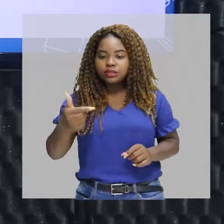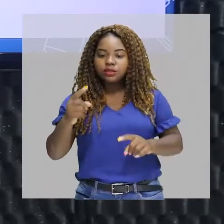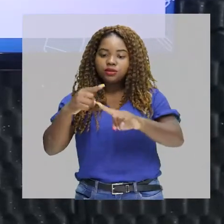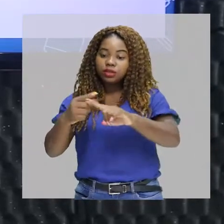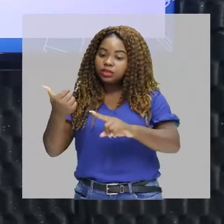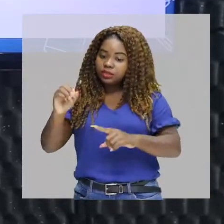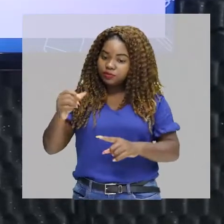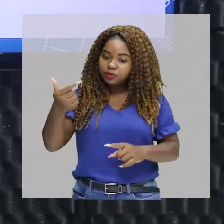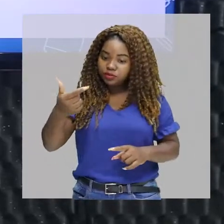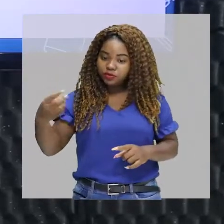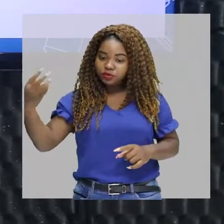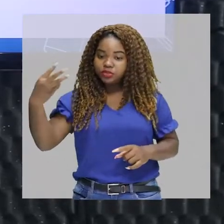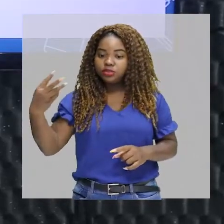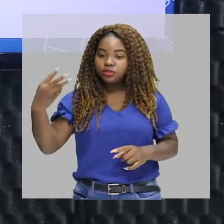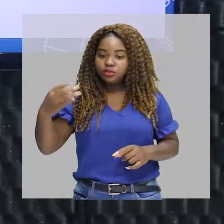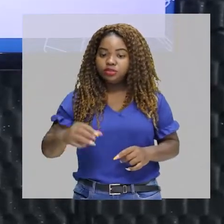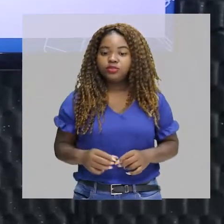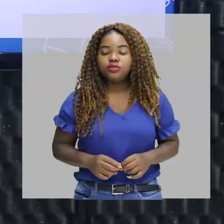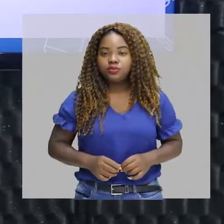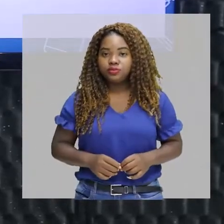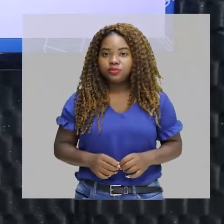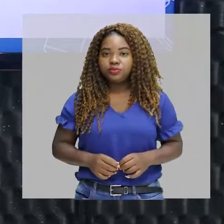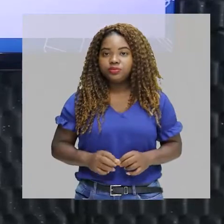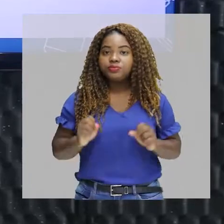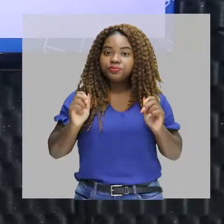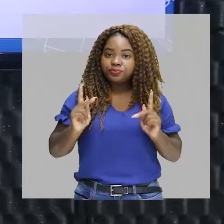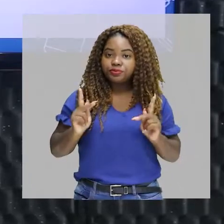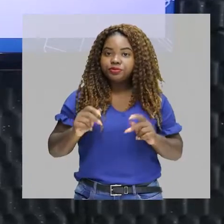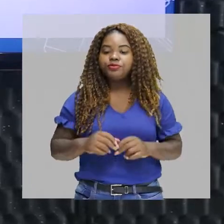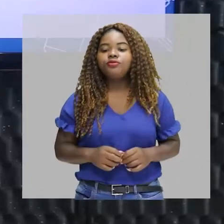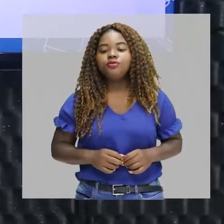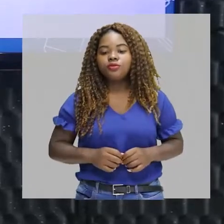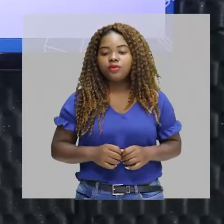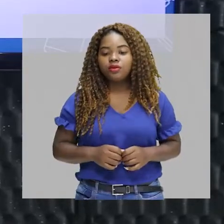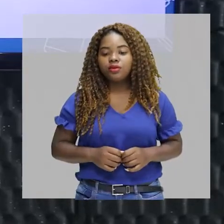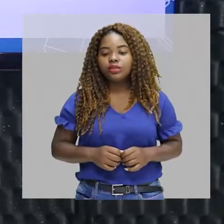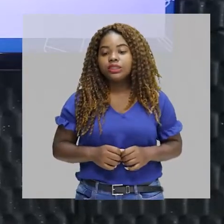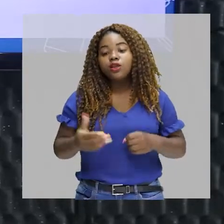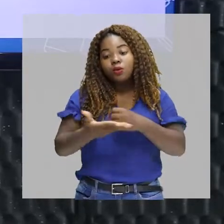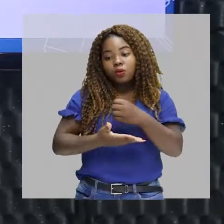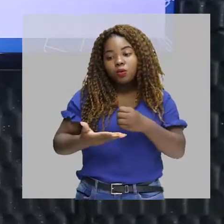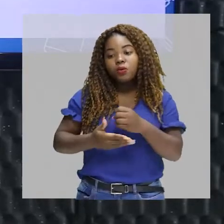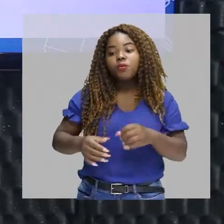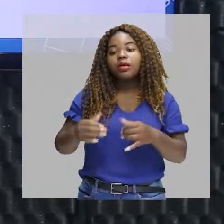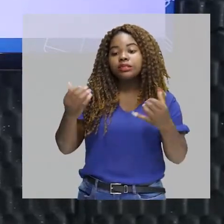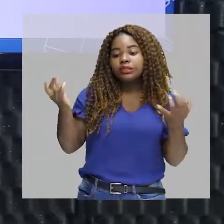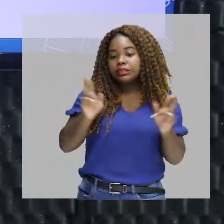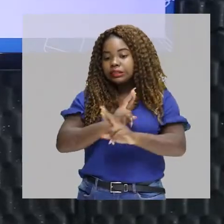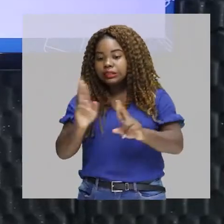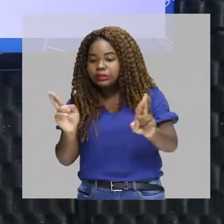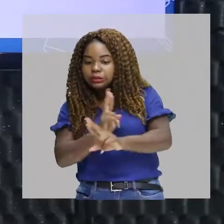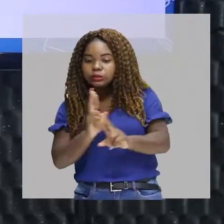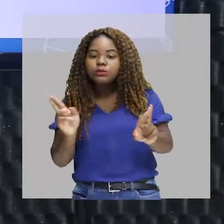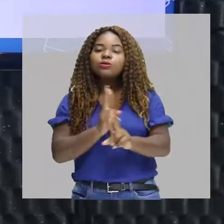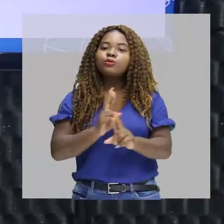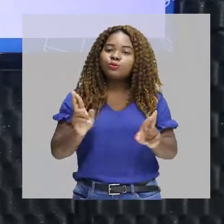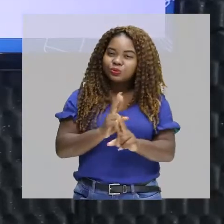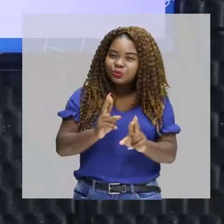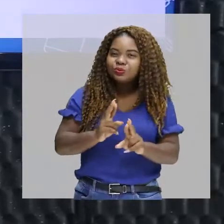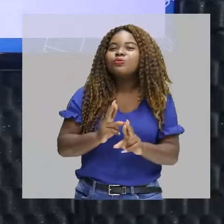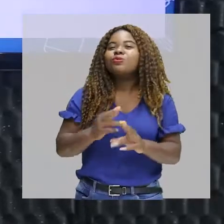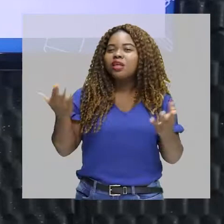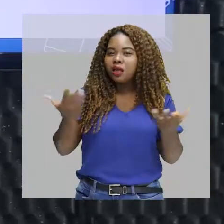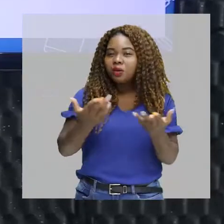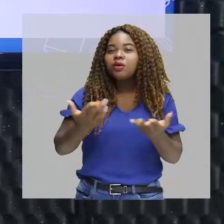6,02 vezes 10 elevado a 23. Show? Então, com base nessas relações, nós vamos